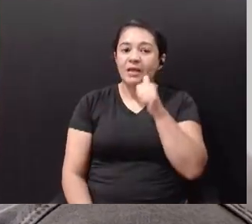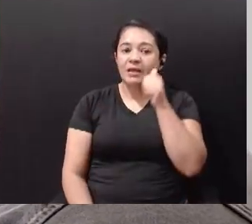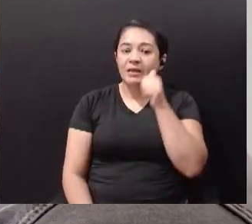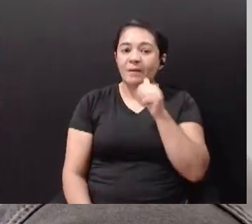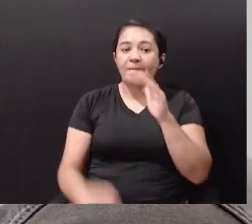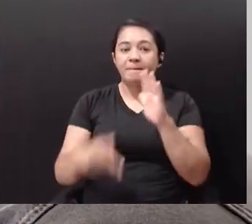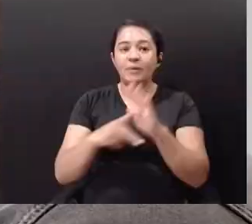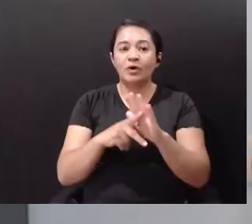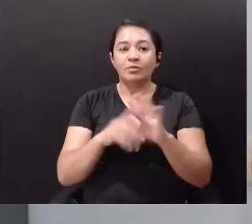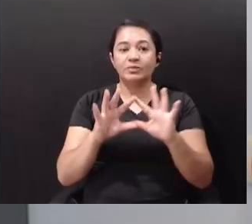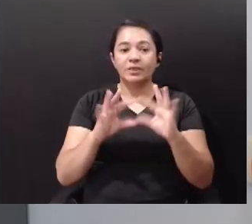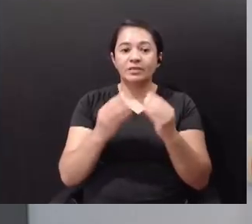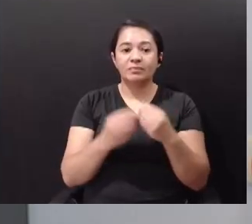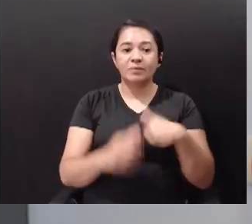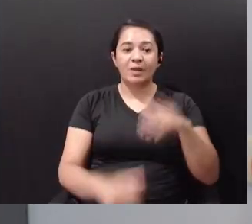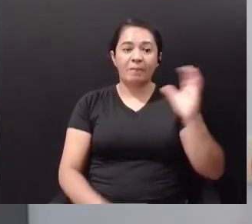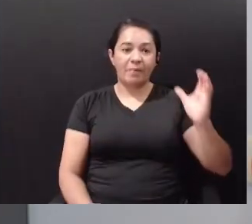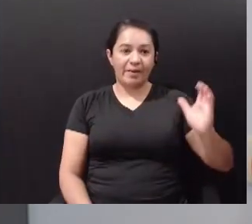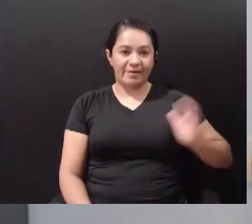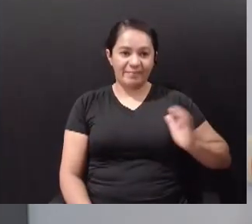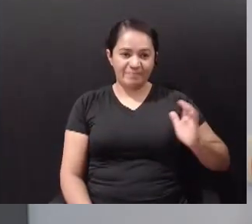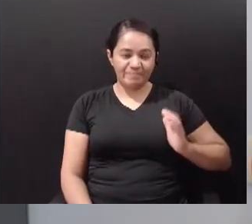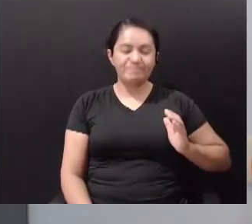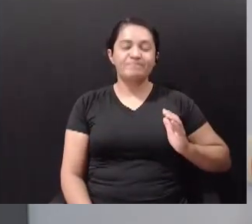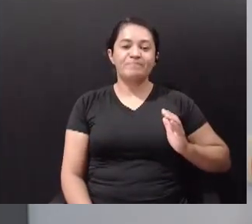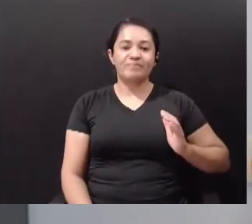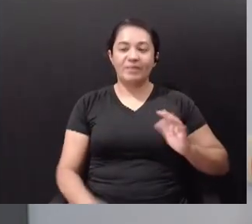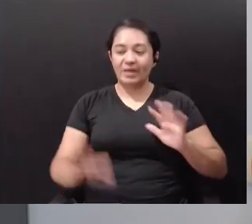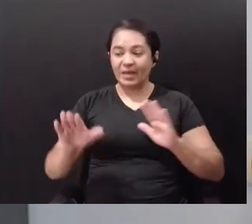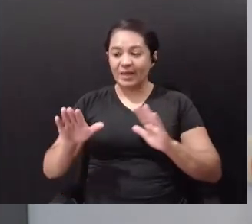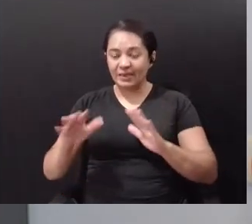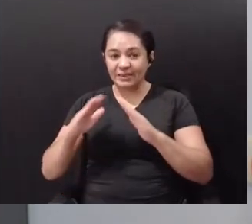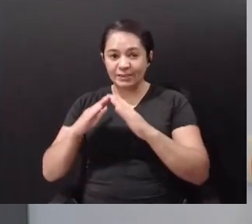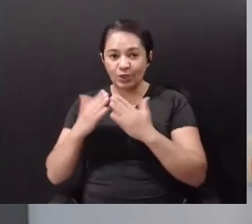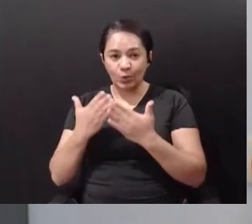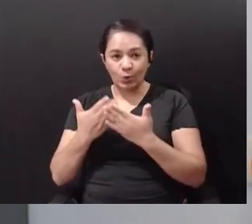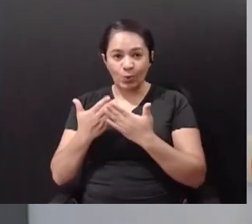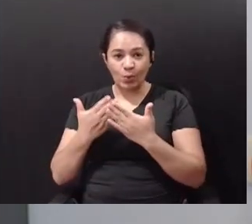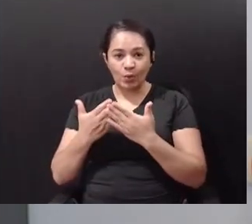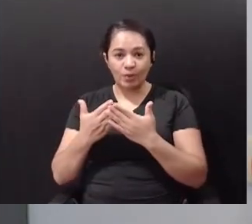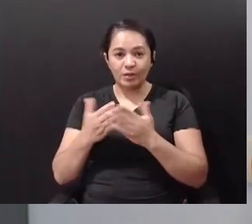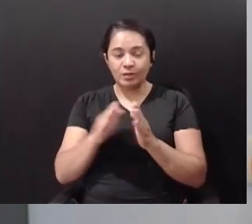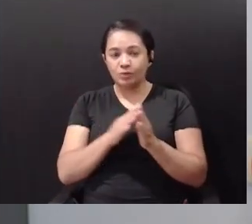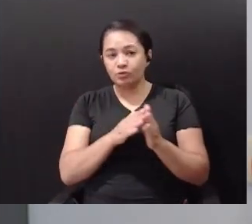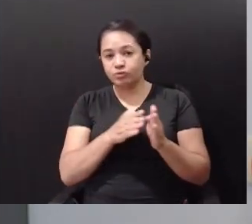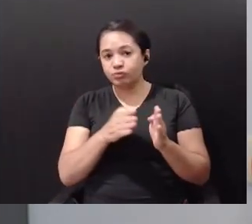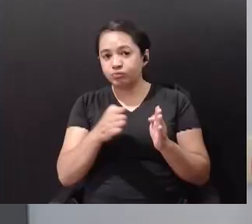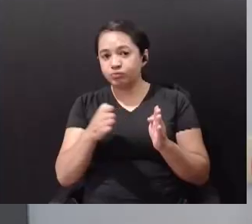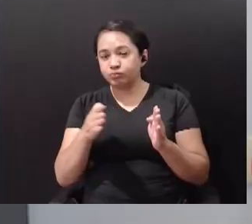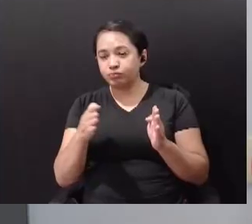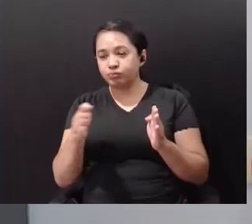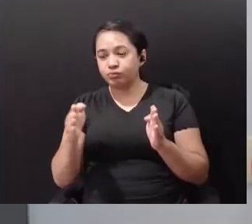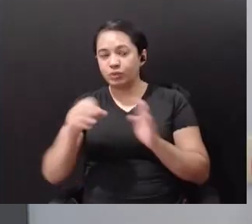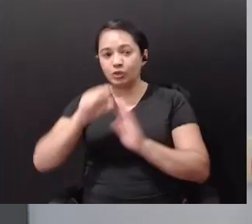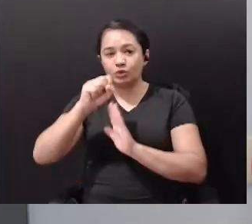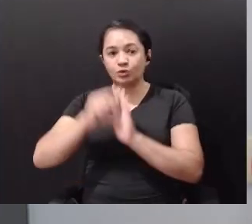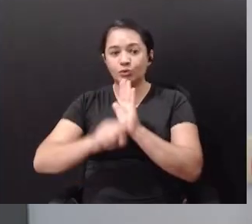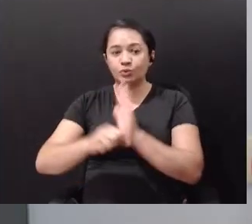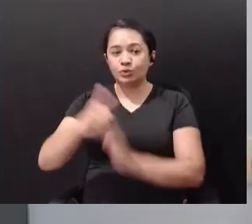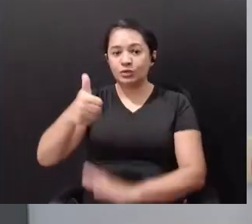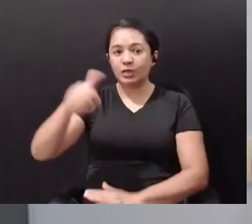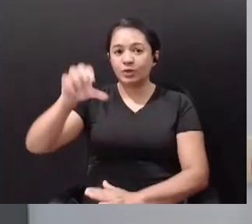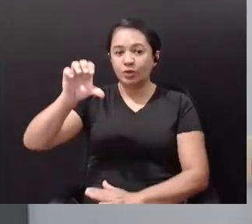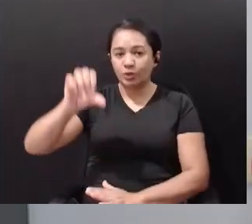abastadas da cidade. Esse colégio ele acaba durando até ali finais do século XIX, depois acaba